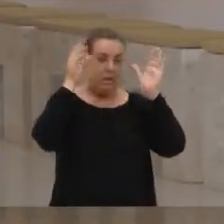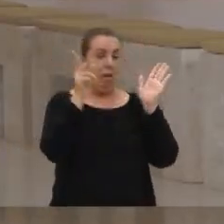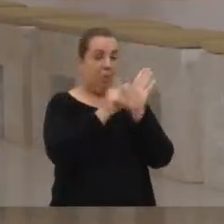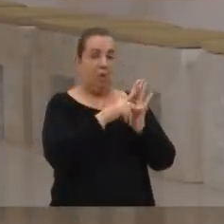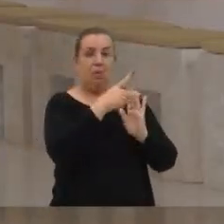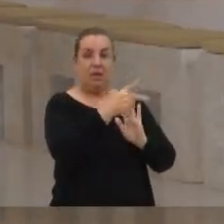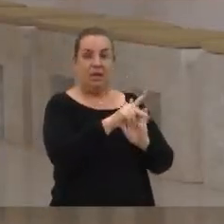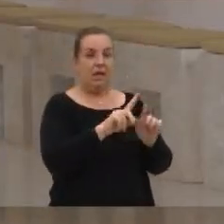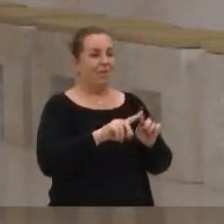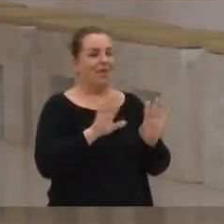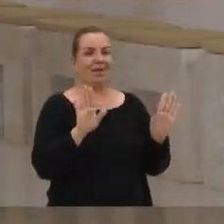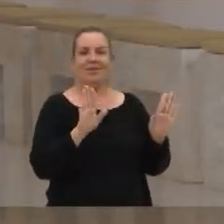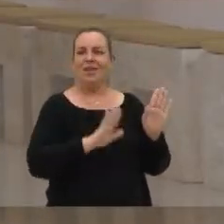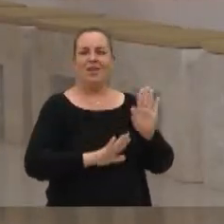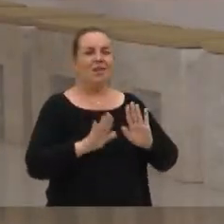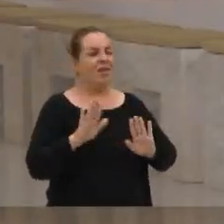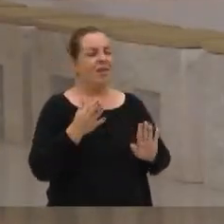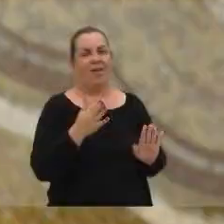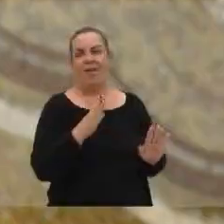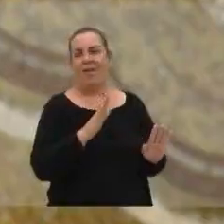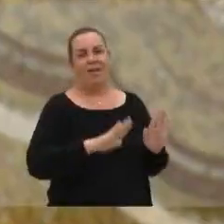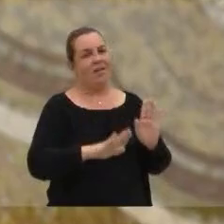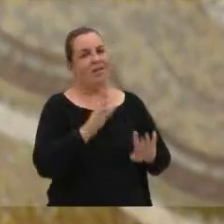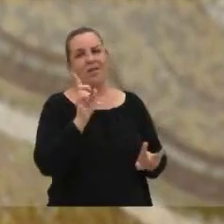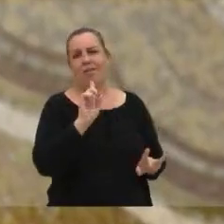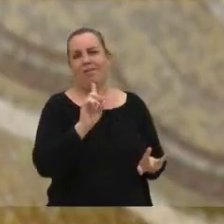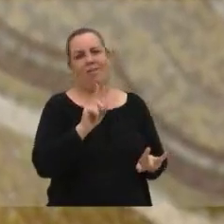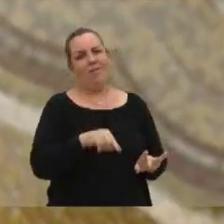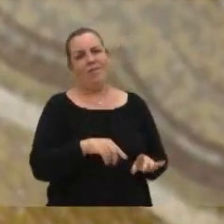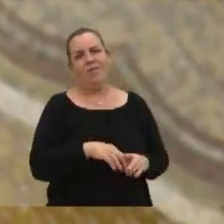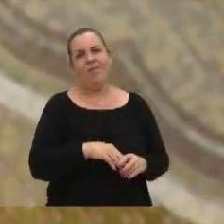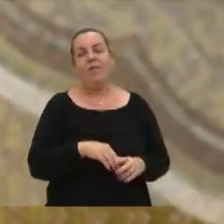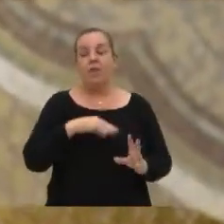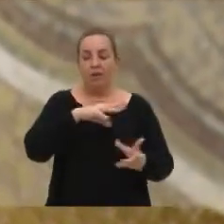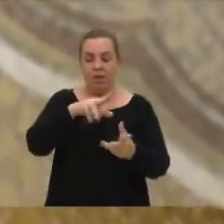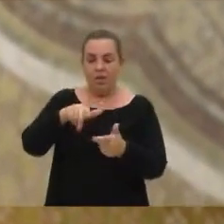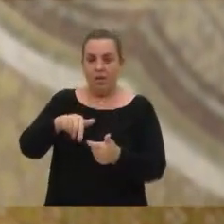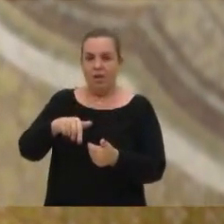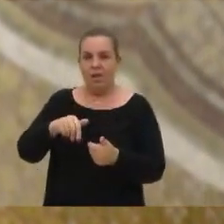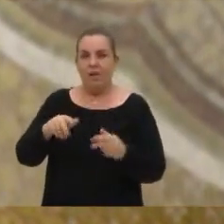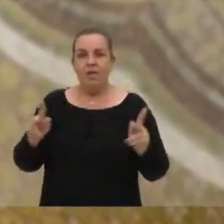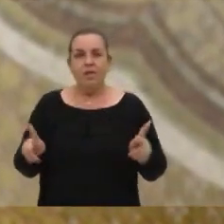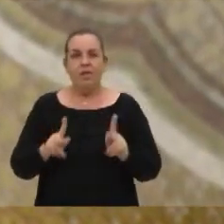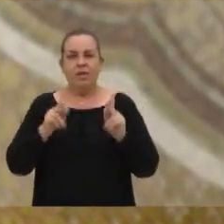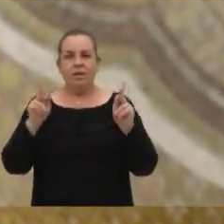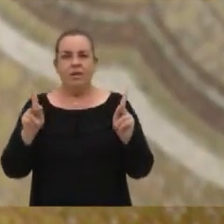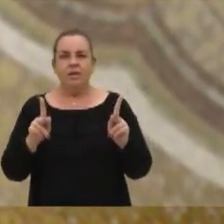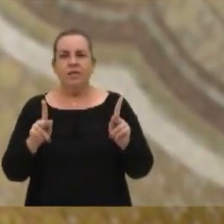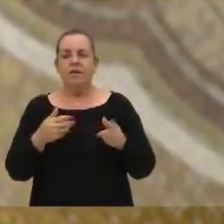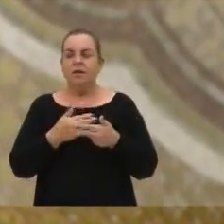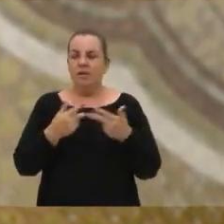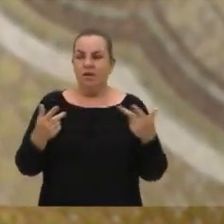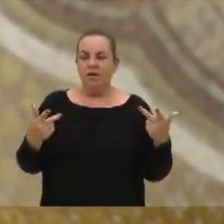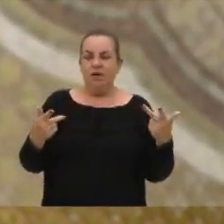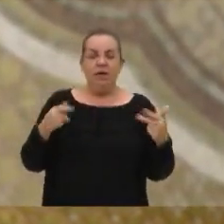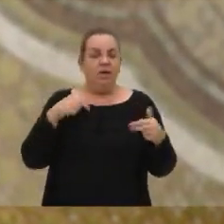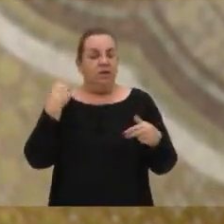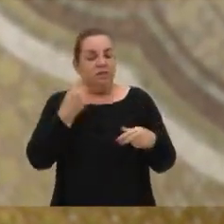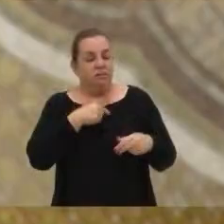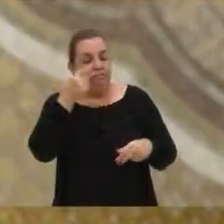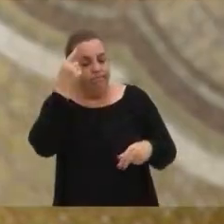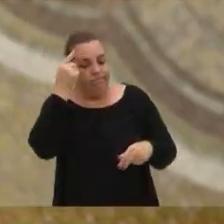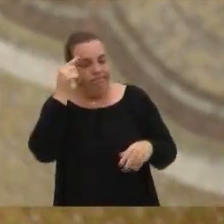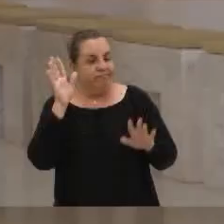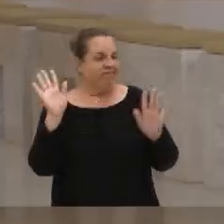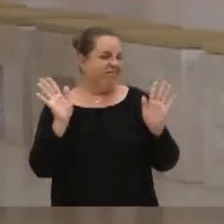fosse. No mundo onde os valores são bastante questionáveis, às vezes nós achamos não vale